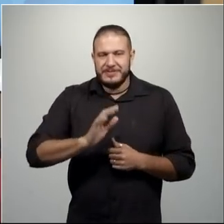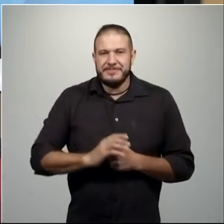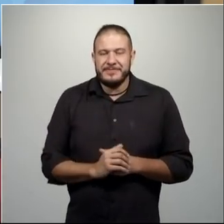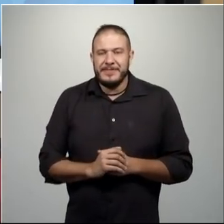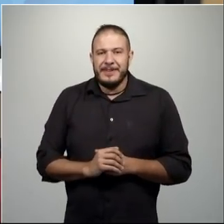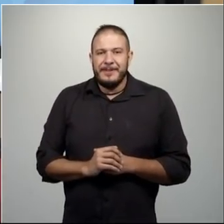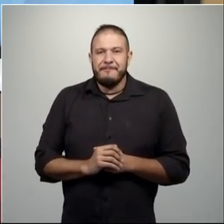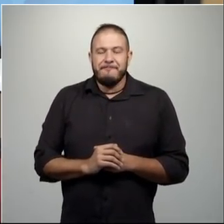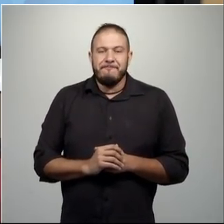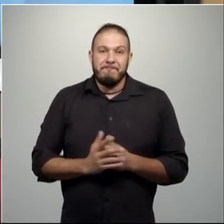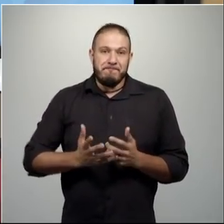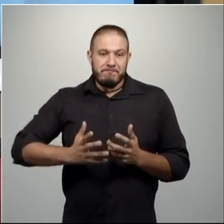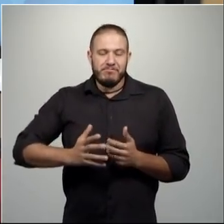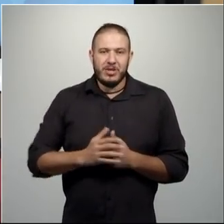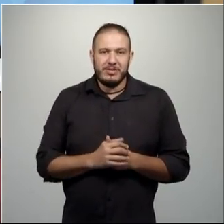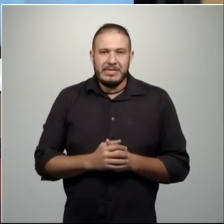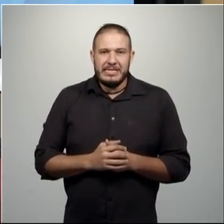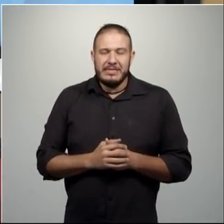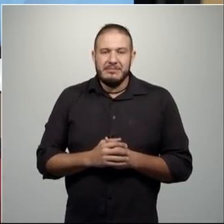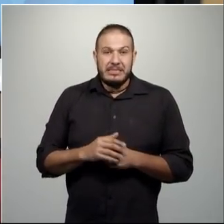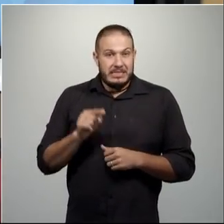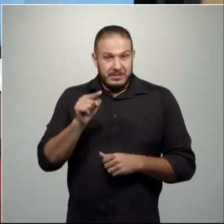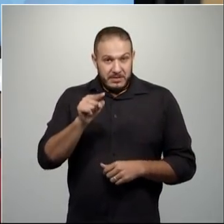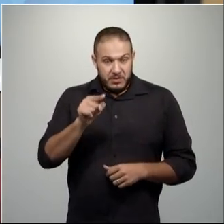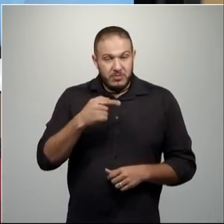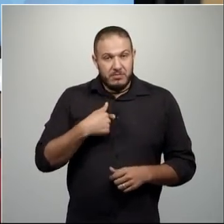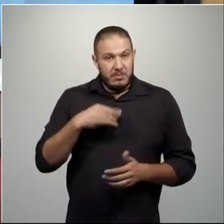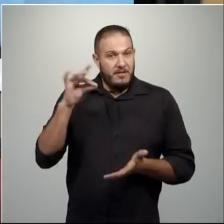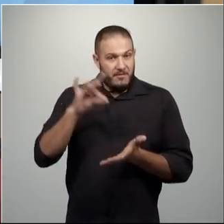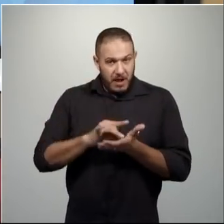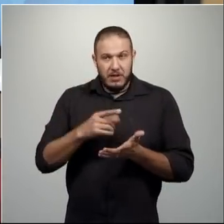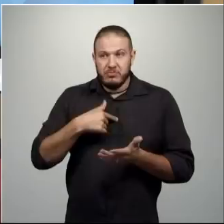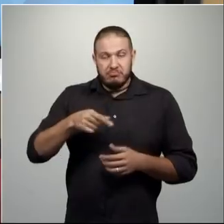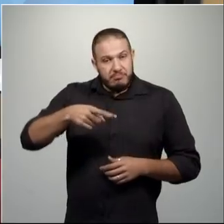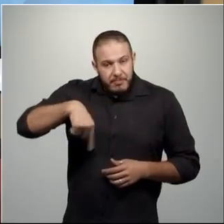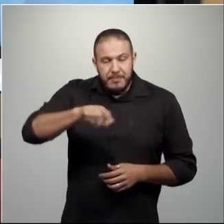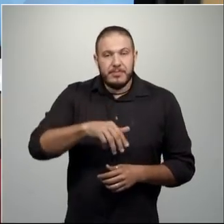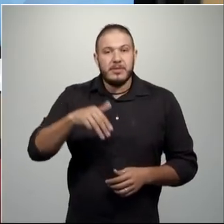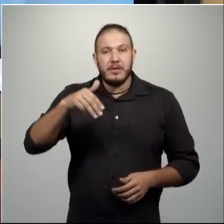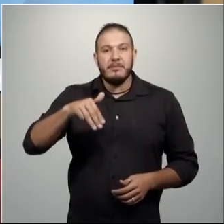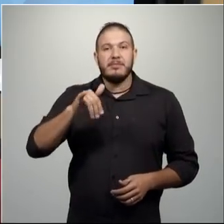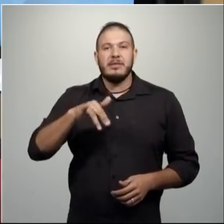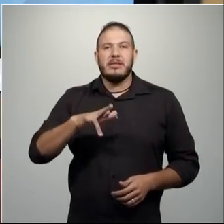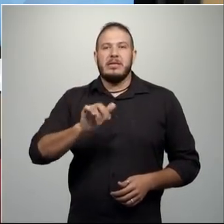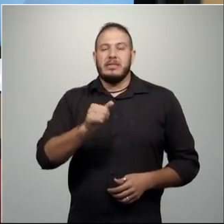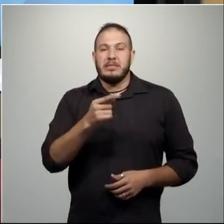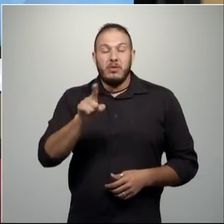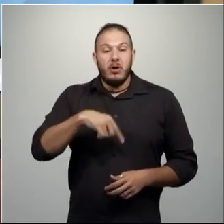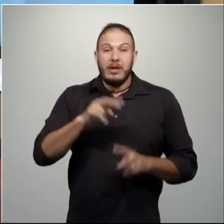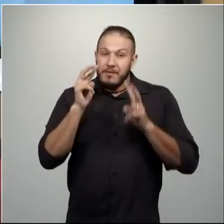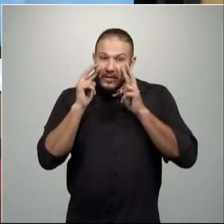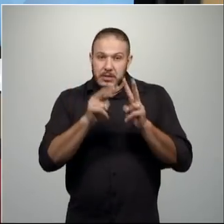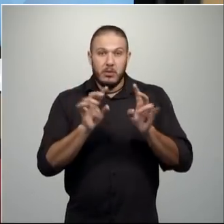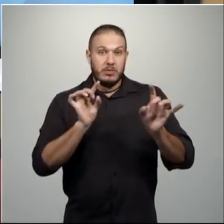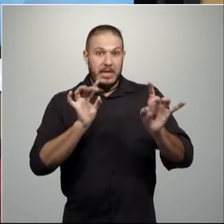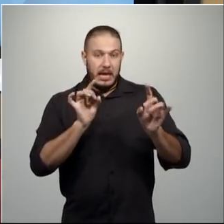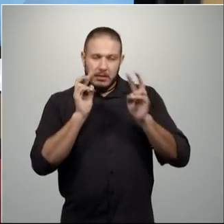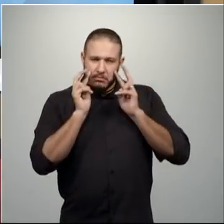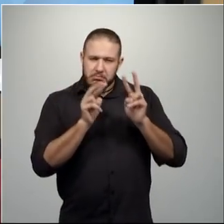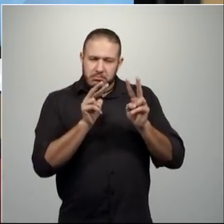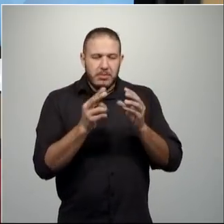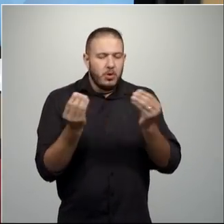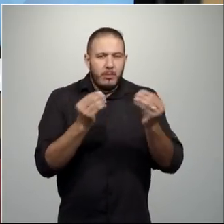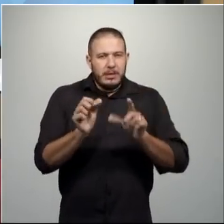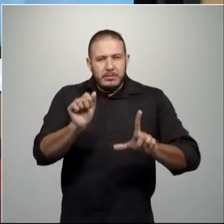botão isso aqui é o fato da mineração e do ponto de vista técnico têm aqui um exemplo do que seria um cenário